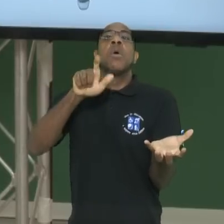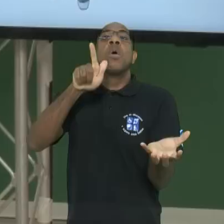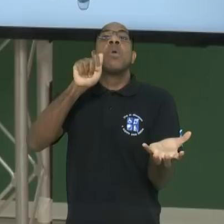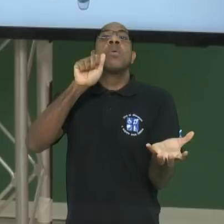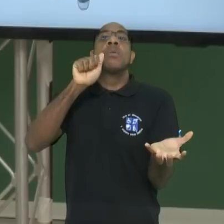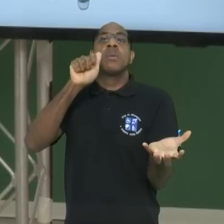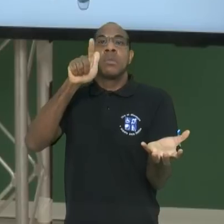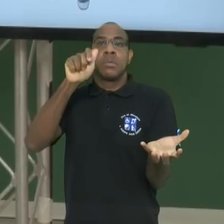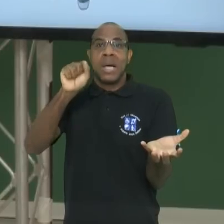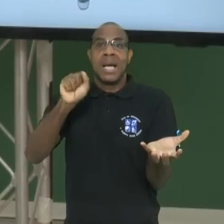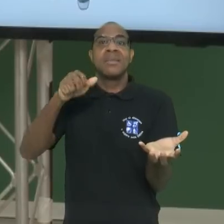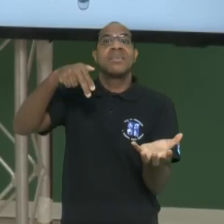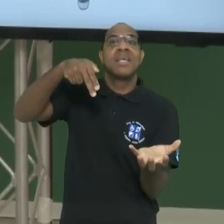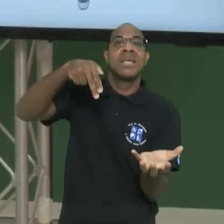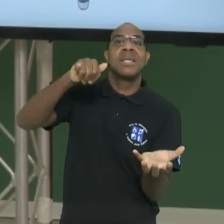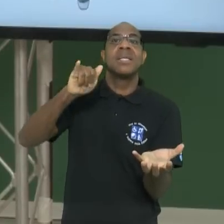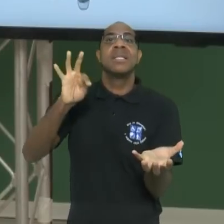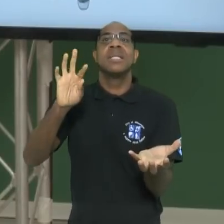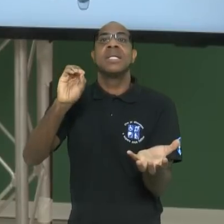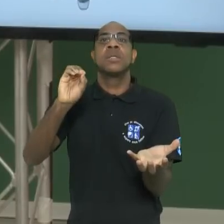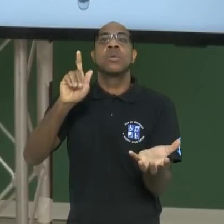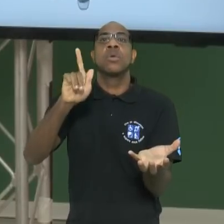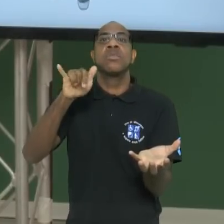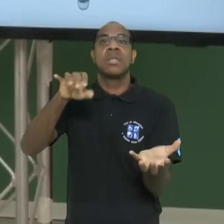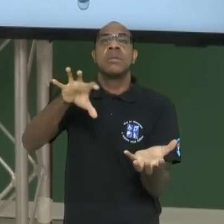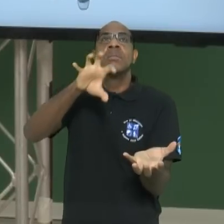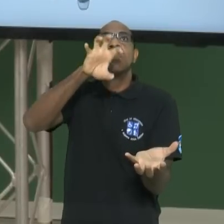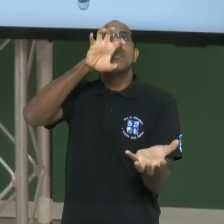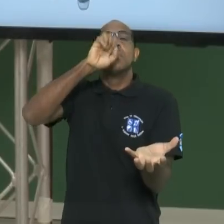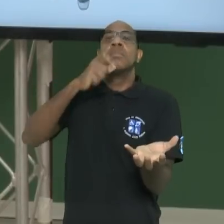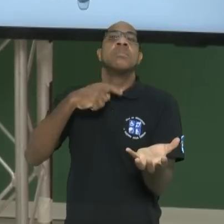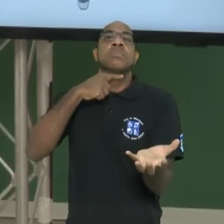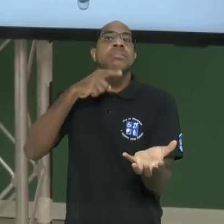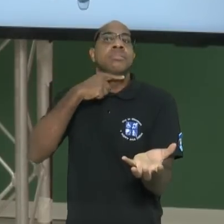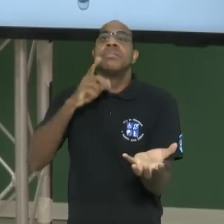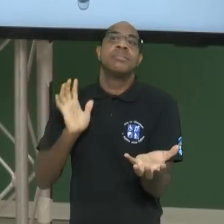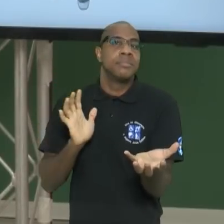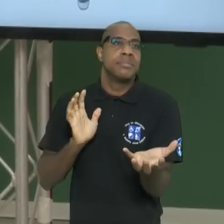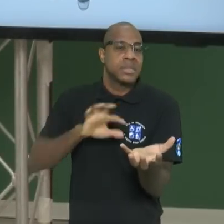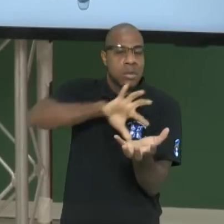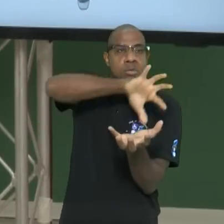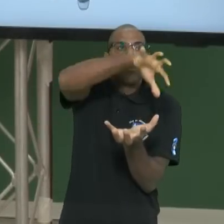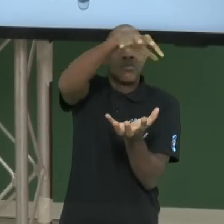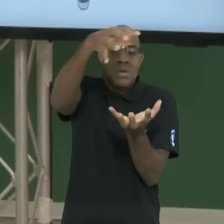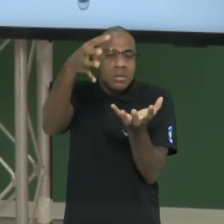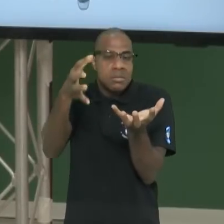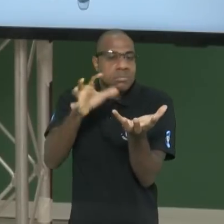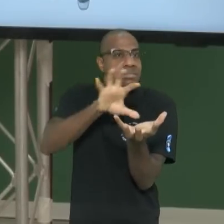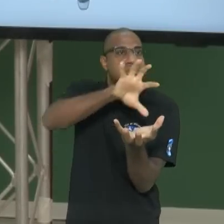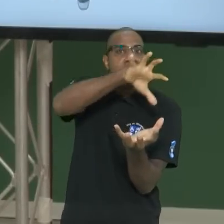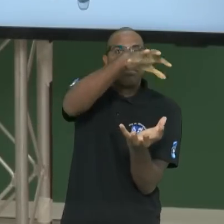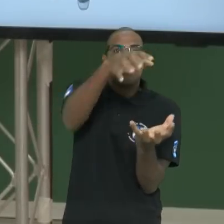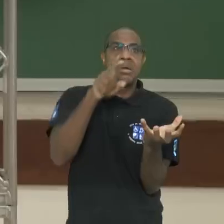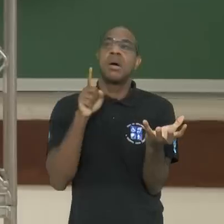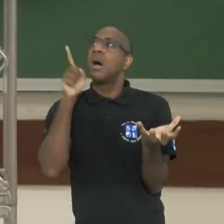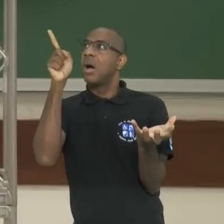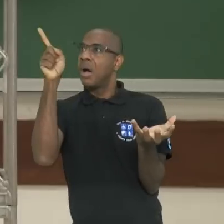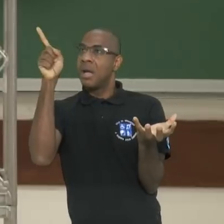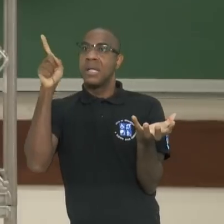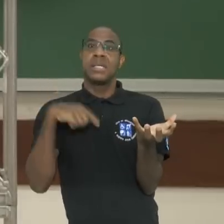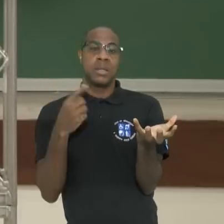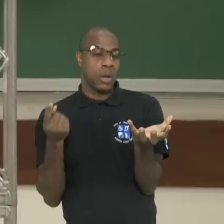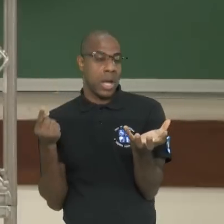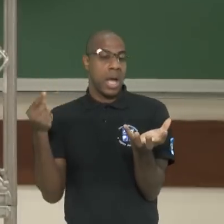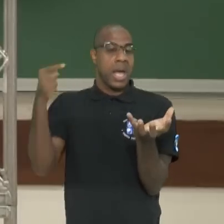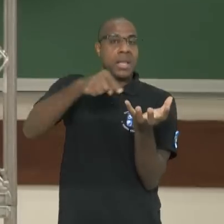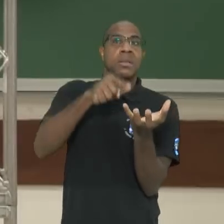gente fica nutrido com esse nutriente? Muito bem. Aí, que entram as